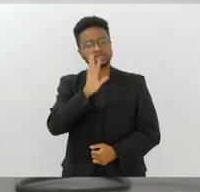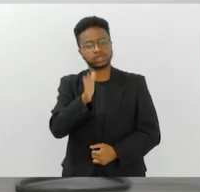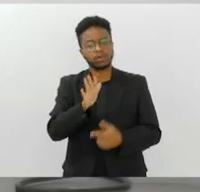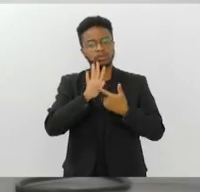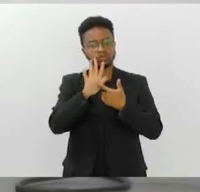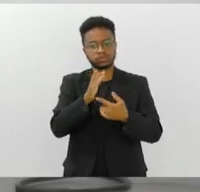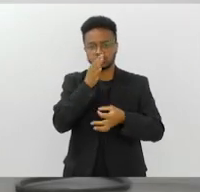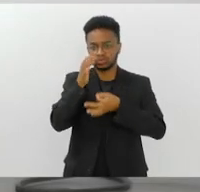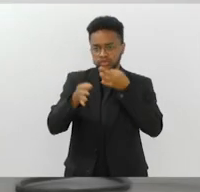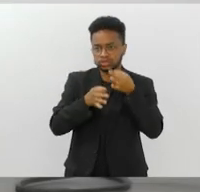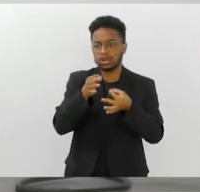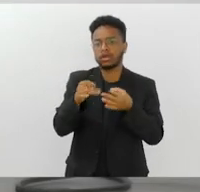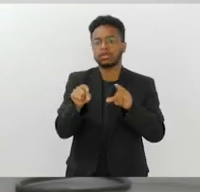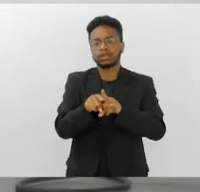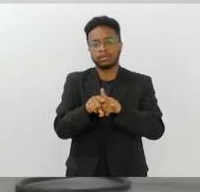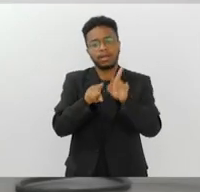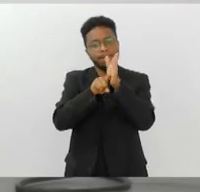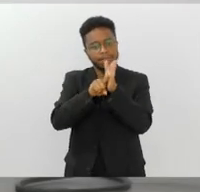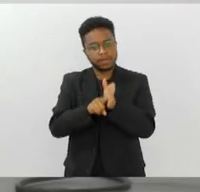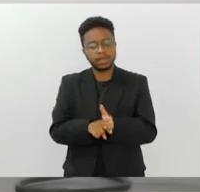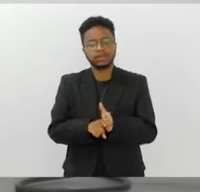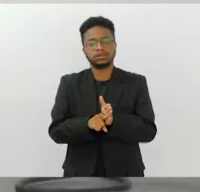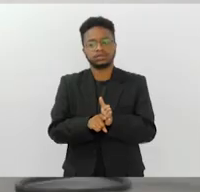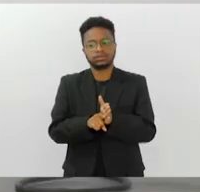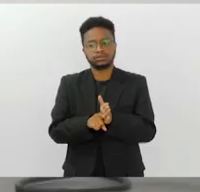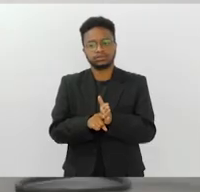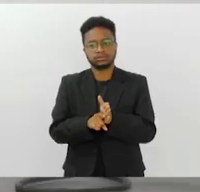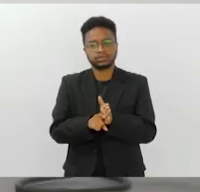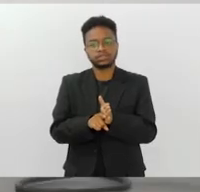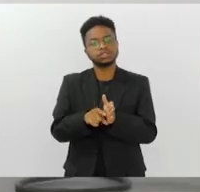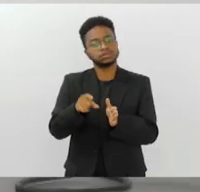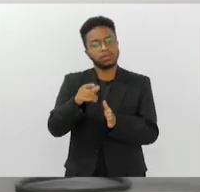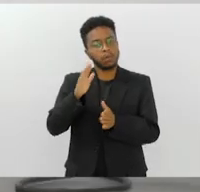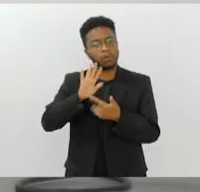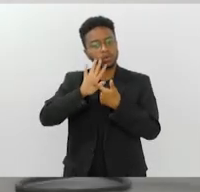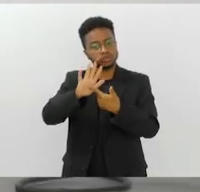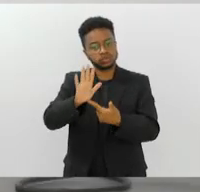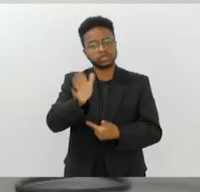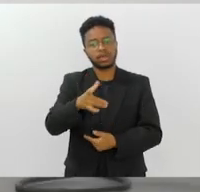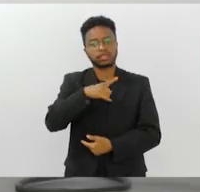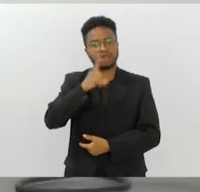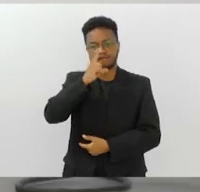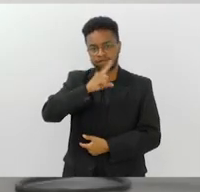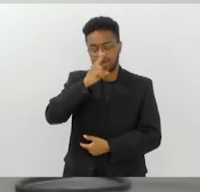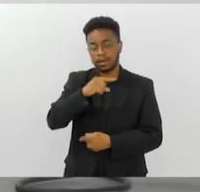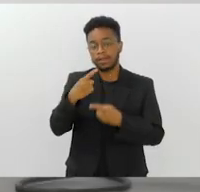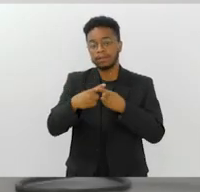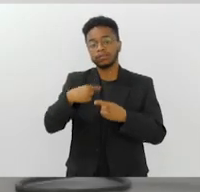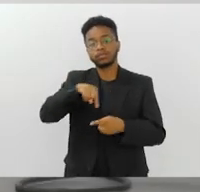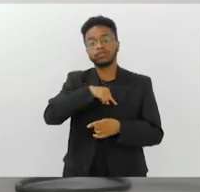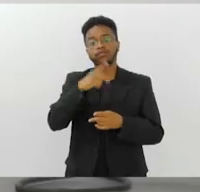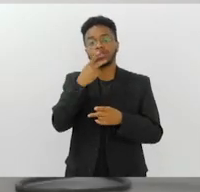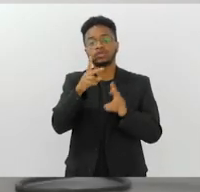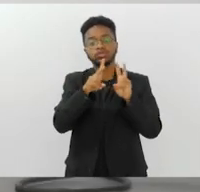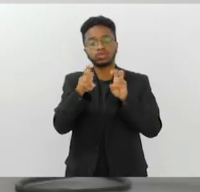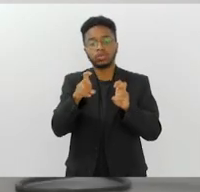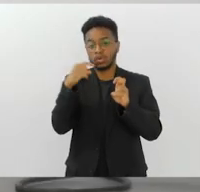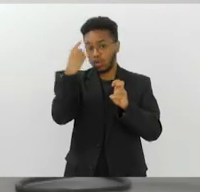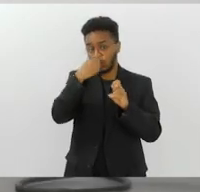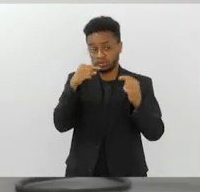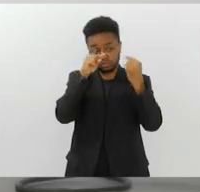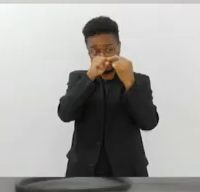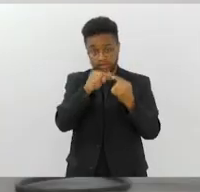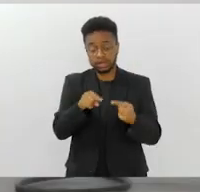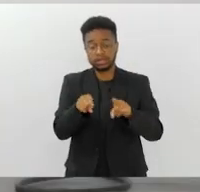sugestões a perícia Dan Monteiro já mostrou uma falha porque a gente tá falando de reconhecimento facial e fala de